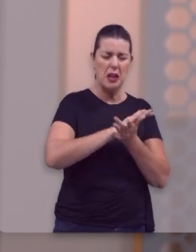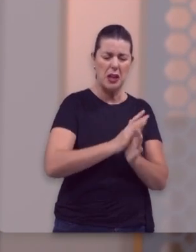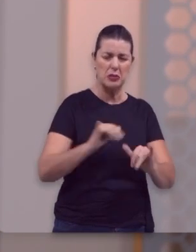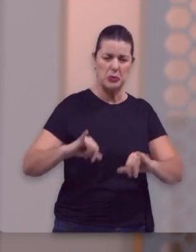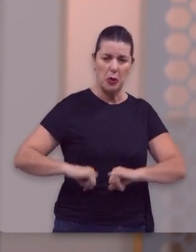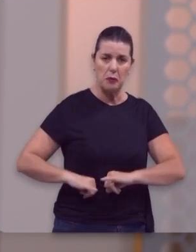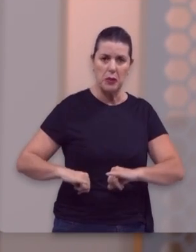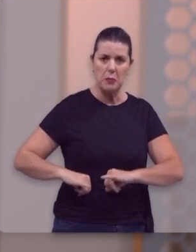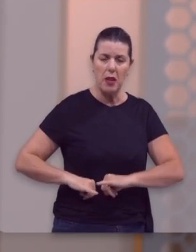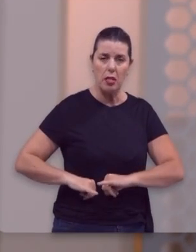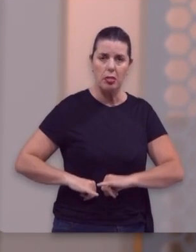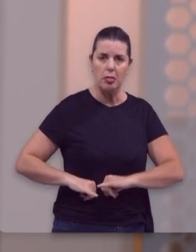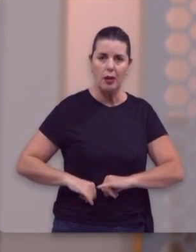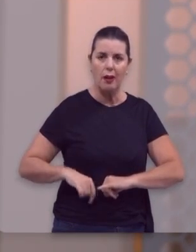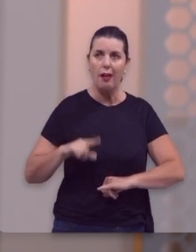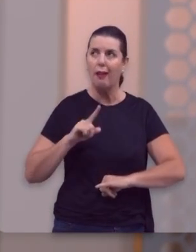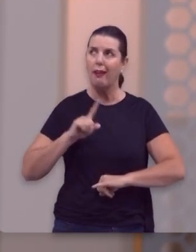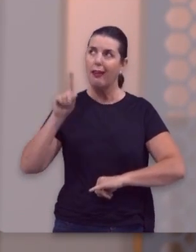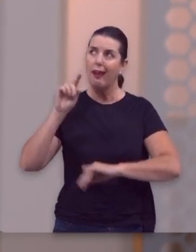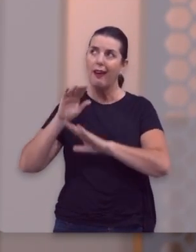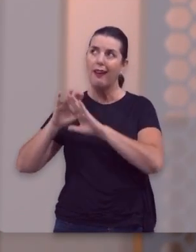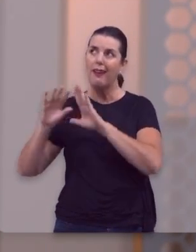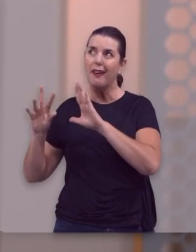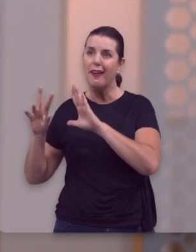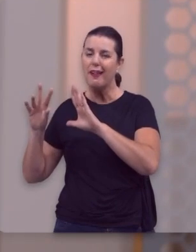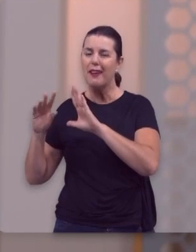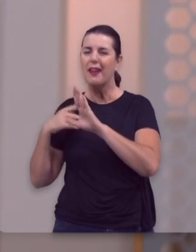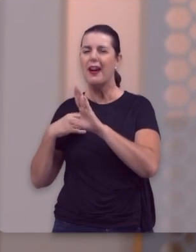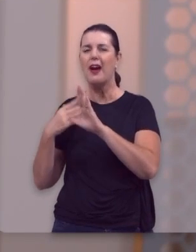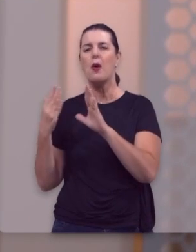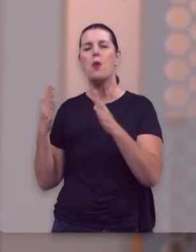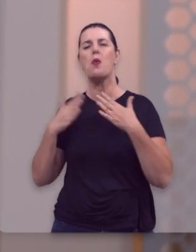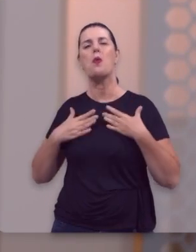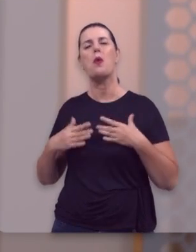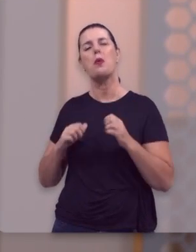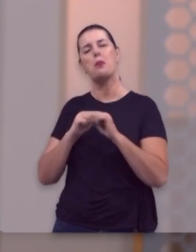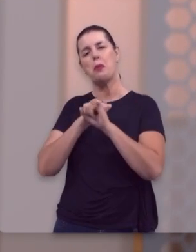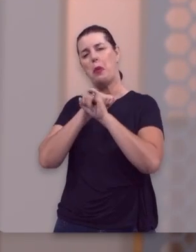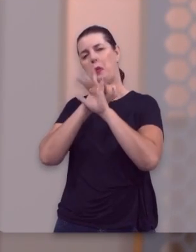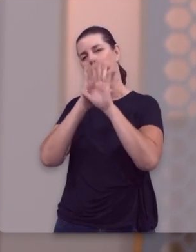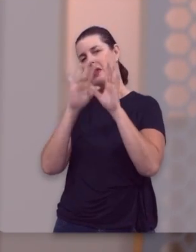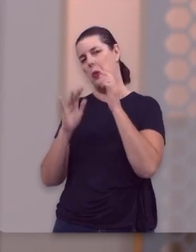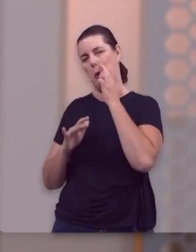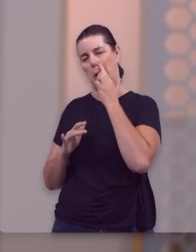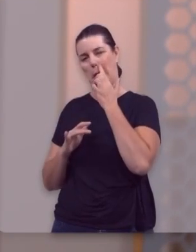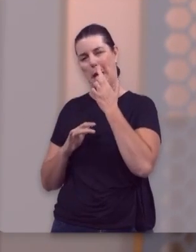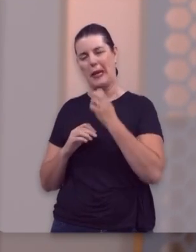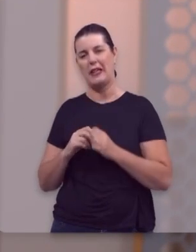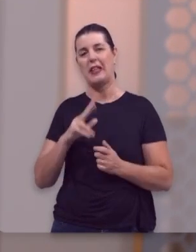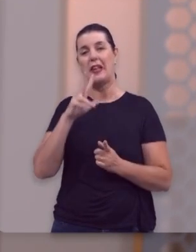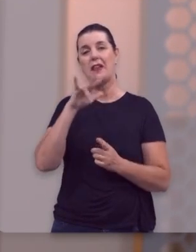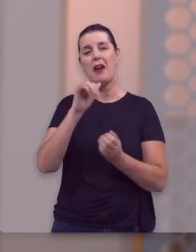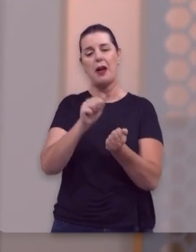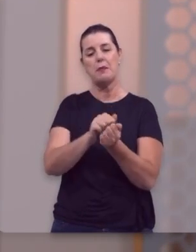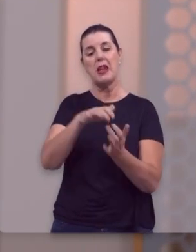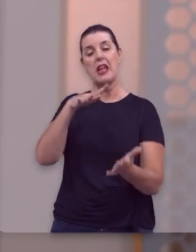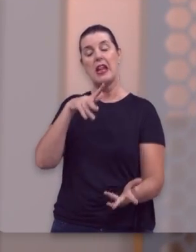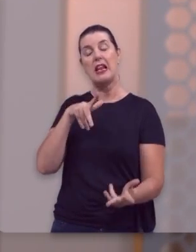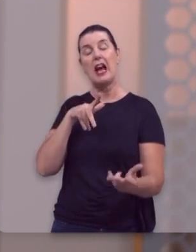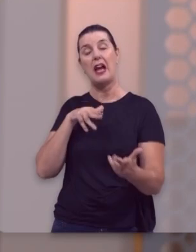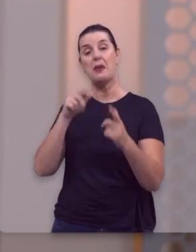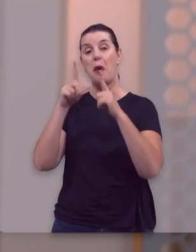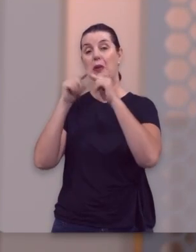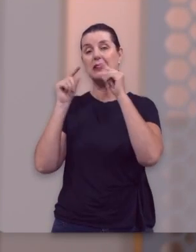sofrimento. Mas o que vai brotar da sepultura é um corpo glorioso, que vai brilhar como os astros do